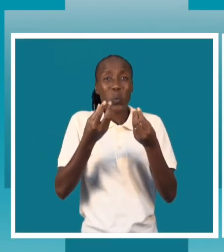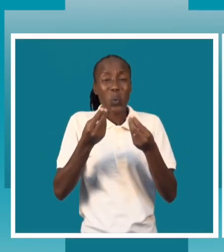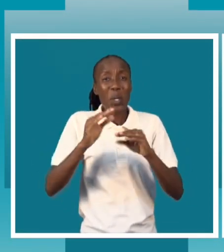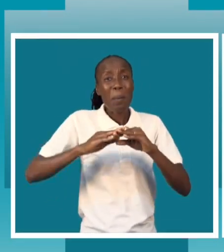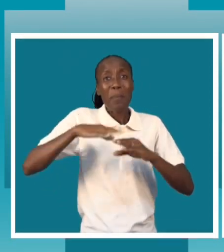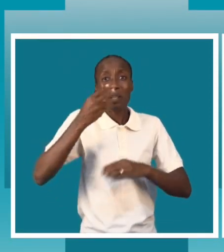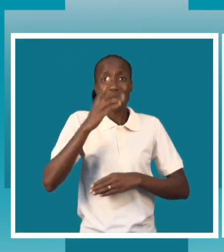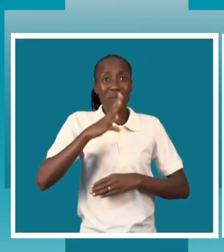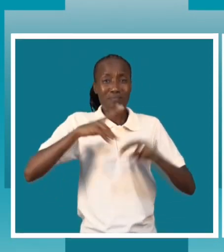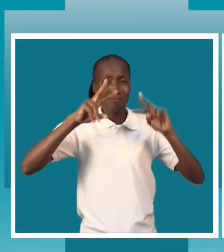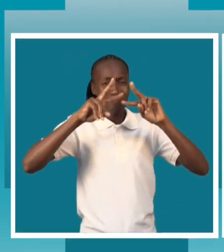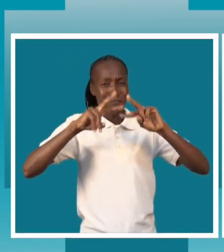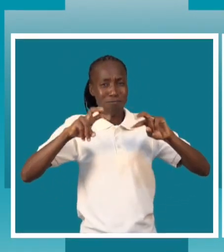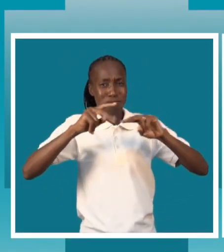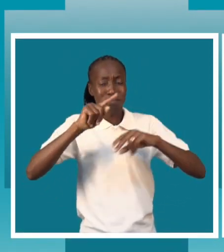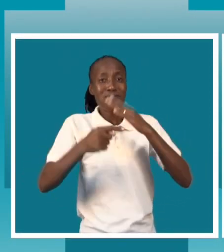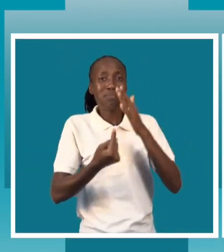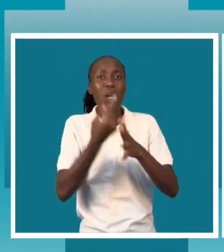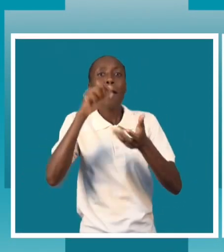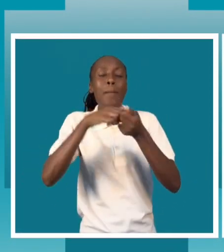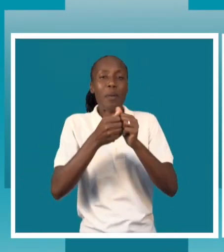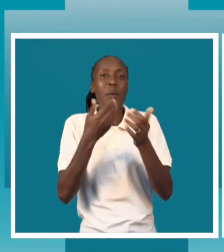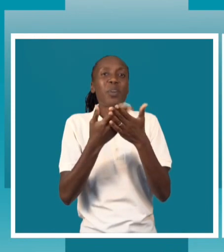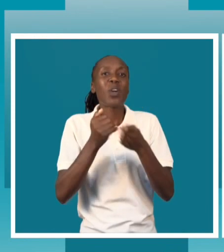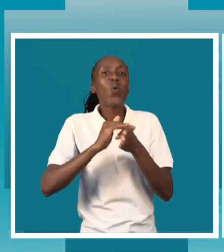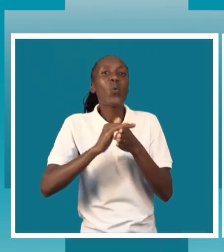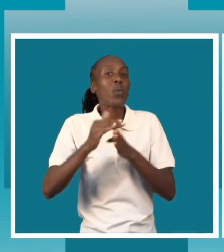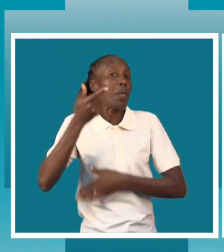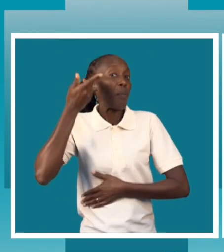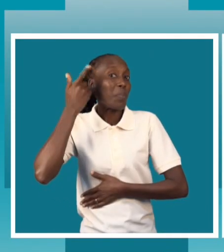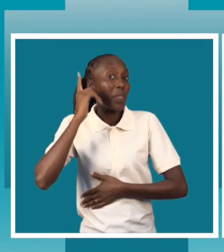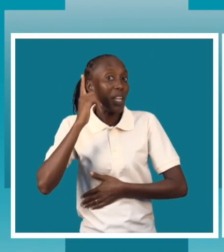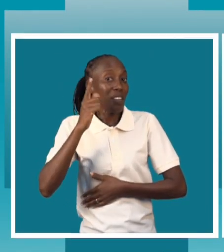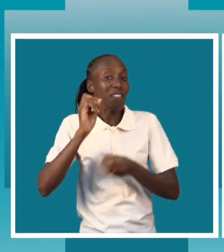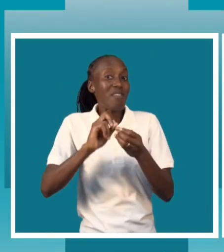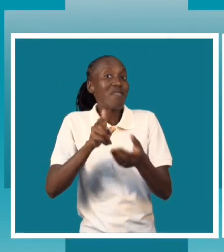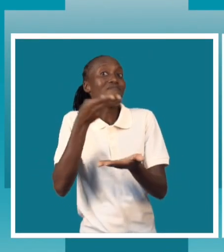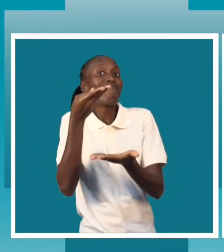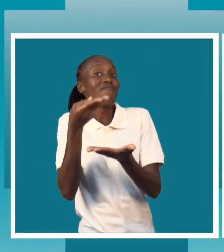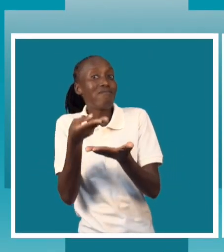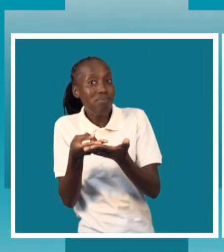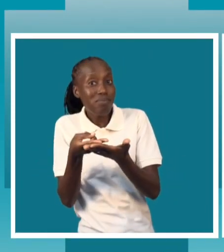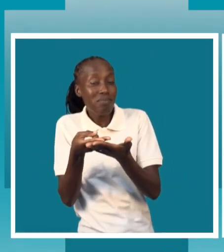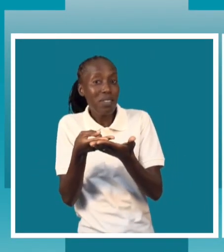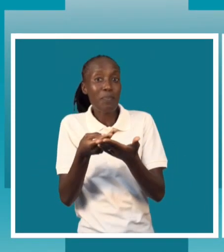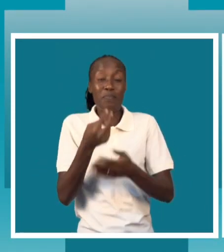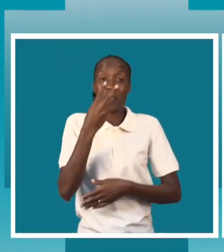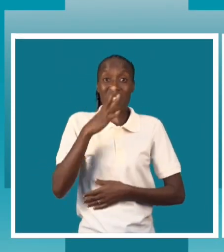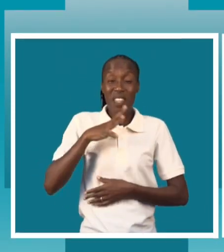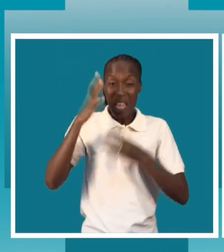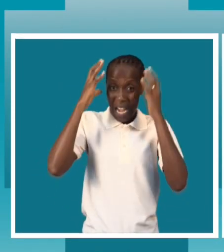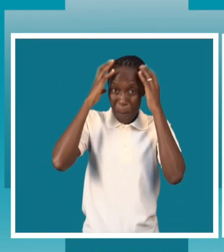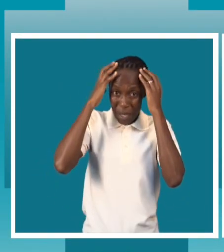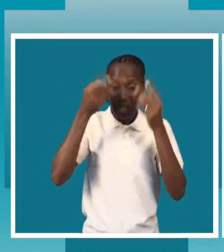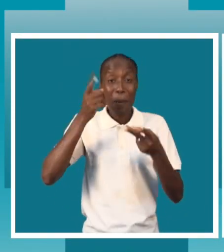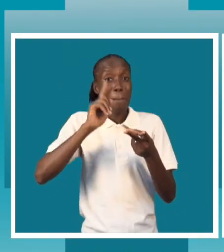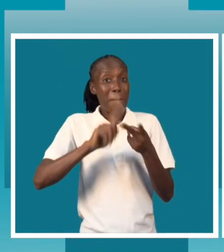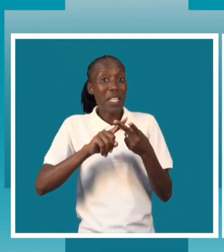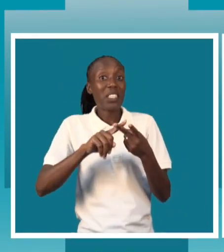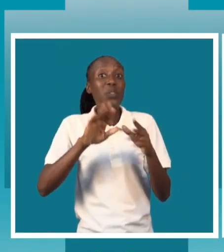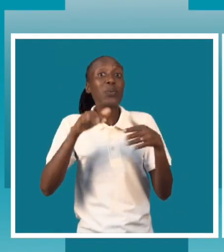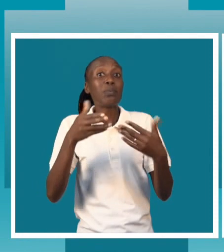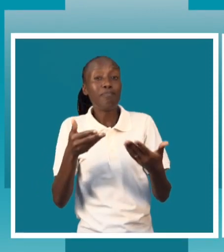sentisse aquela dor. Mas fui descobrindo que realmente era por causa de usar o telefone, deitado e com o pescoço dobrado. A cabeça